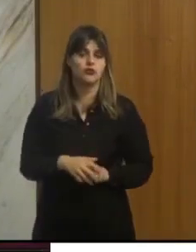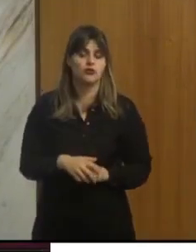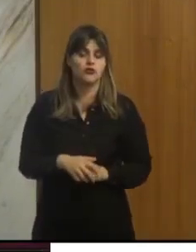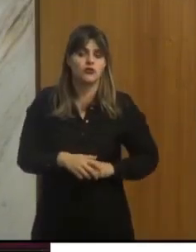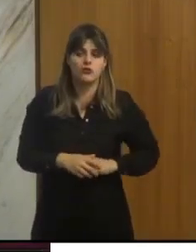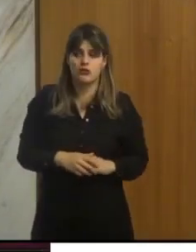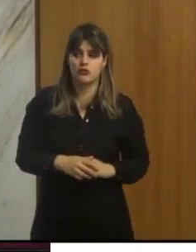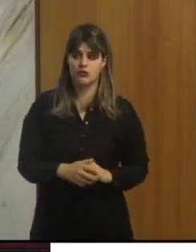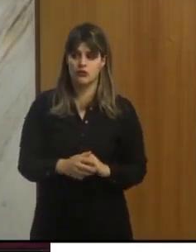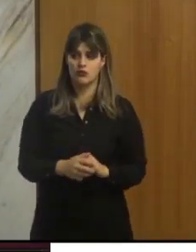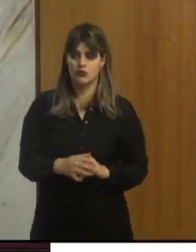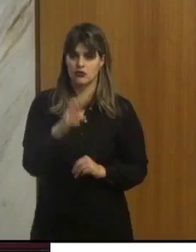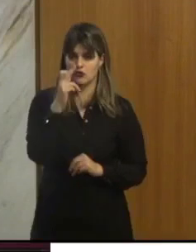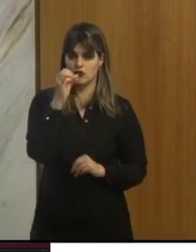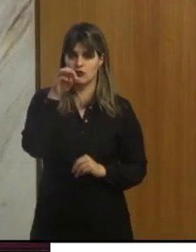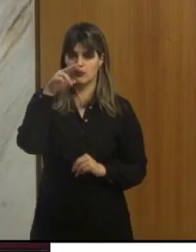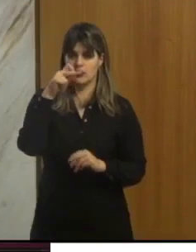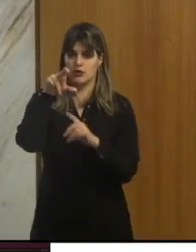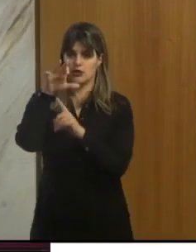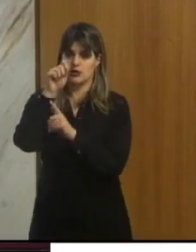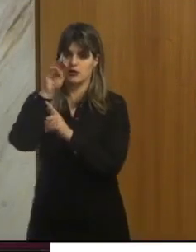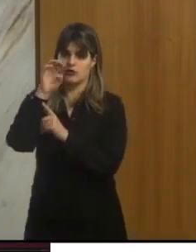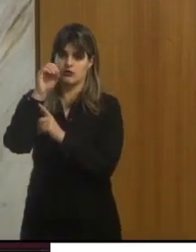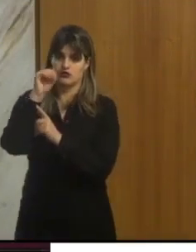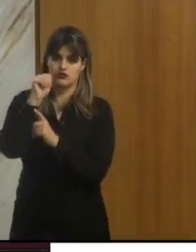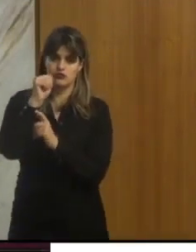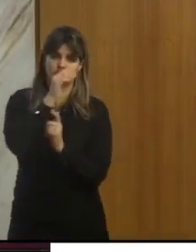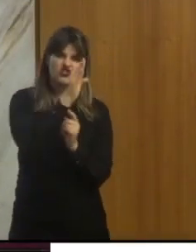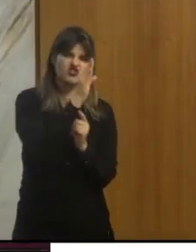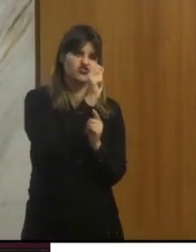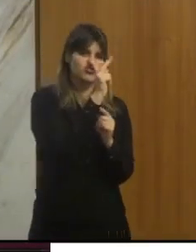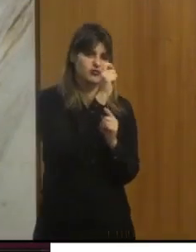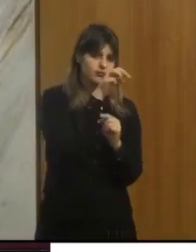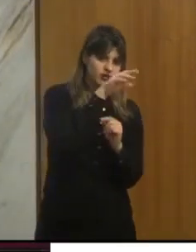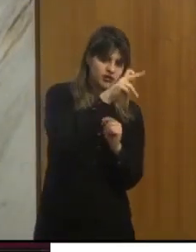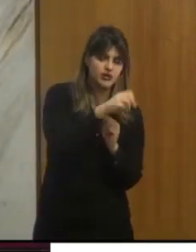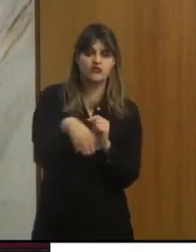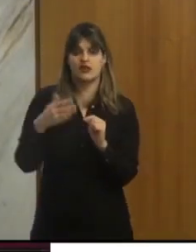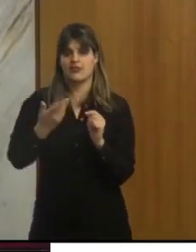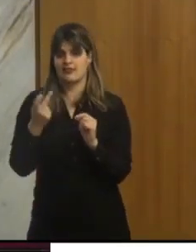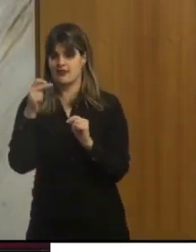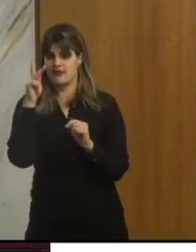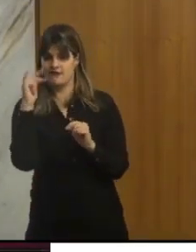se calhar os mais ruanescos, não? O Jeremias e o David com aquela sua mãozinha.